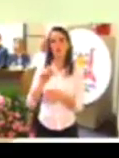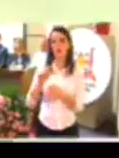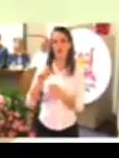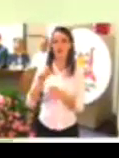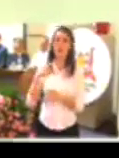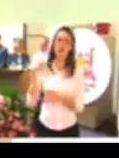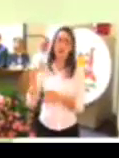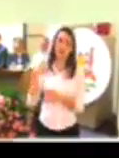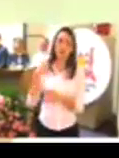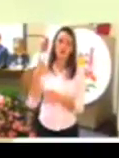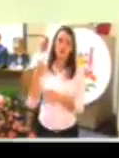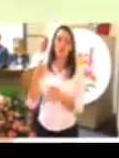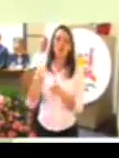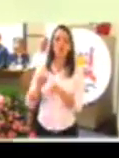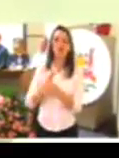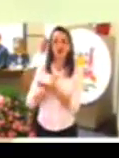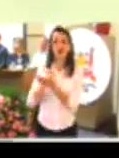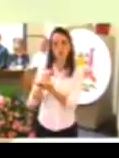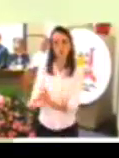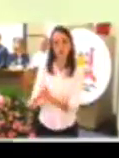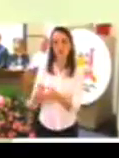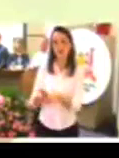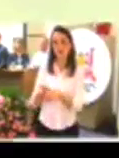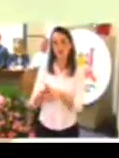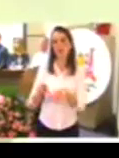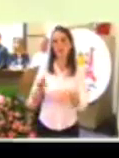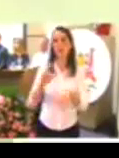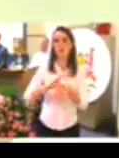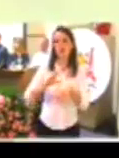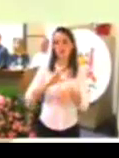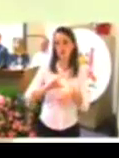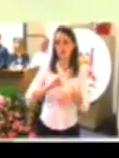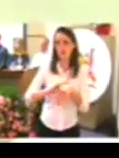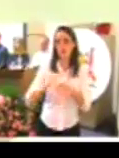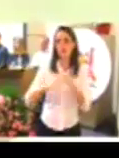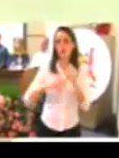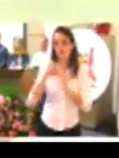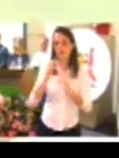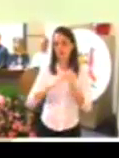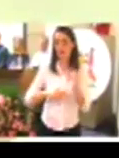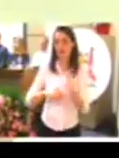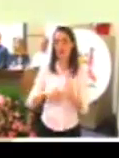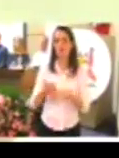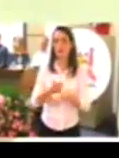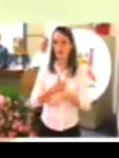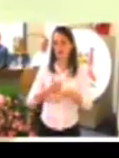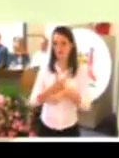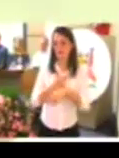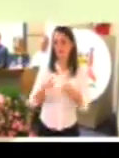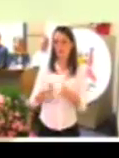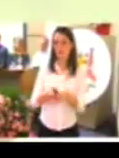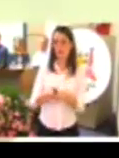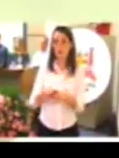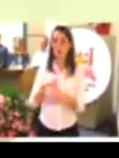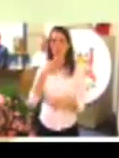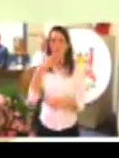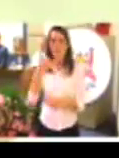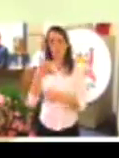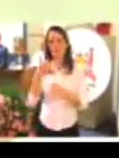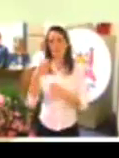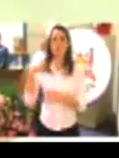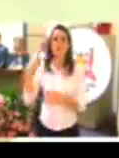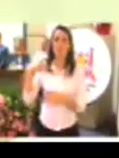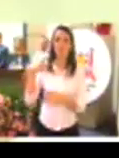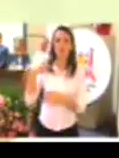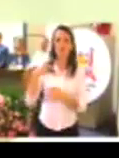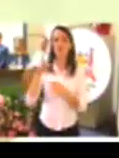primordialmente para atender os servidores públicos e promover a capacitação profissional, aprimorando suas atuações